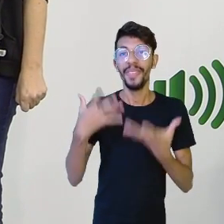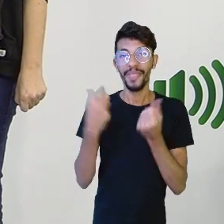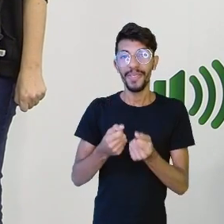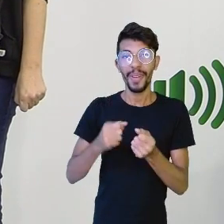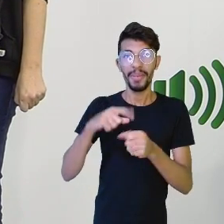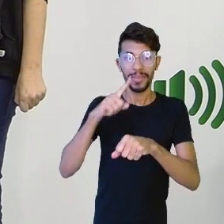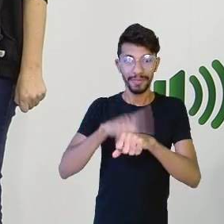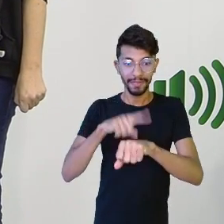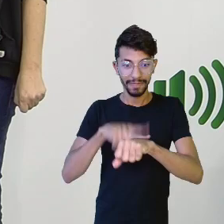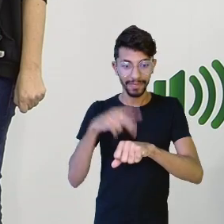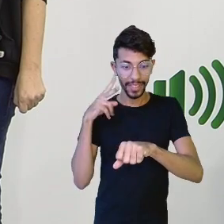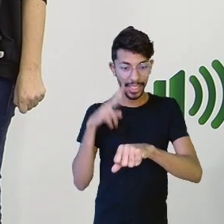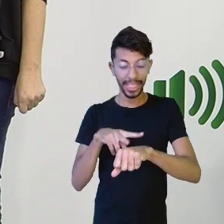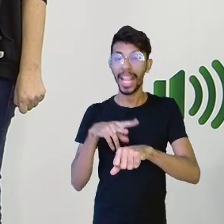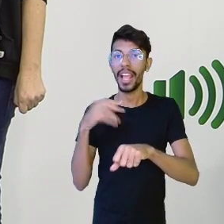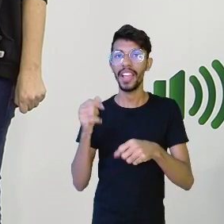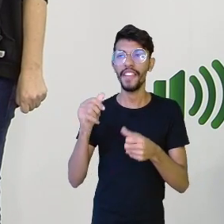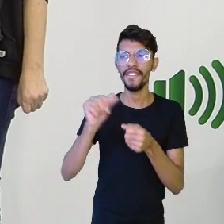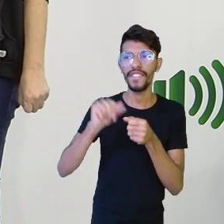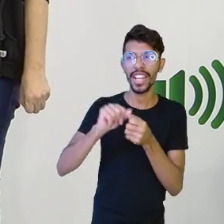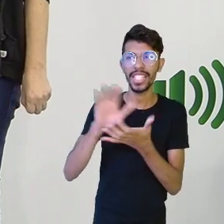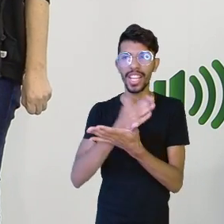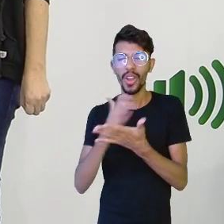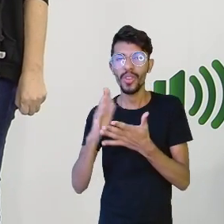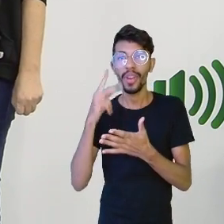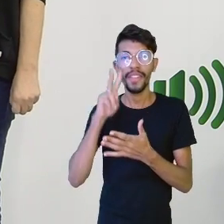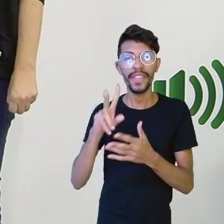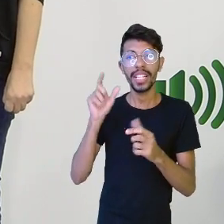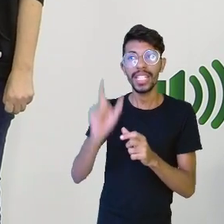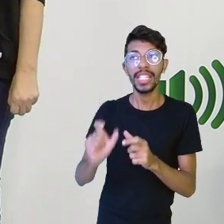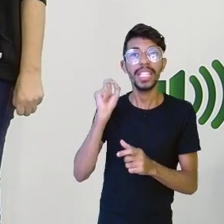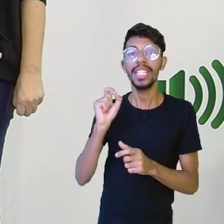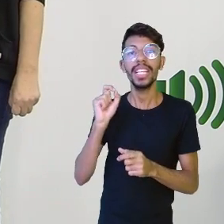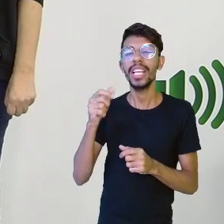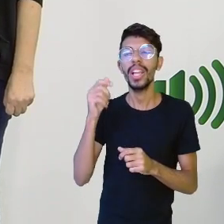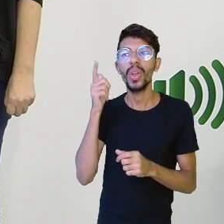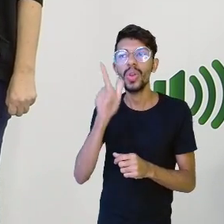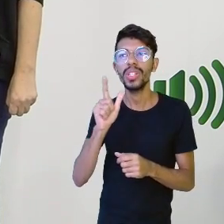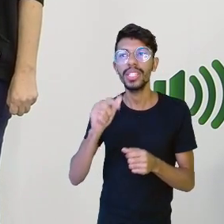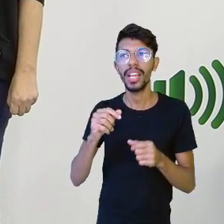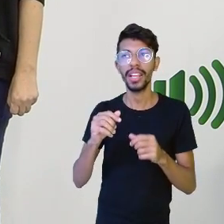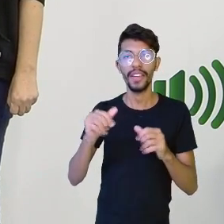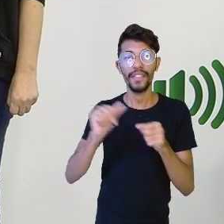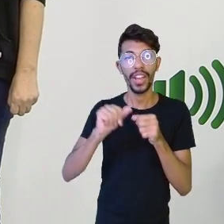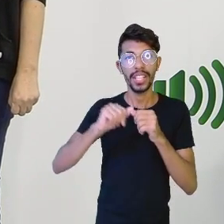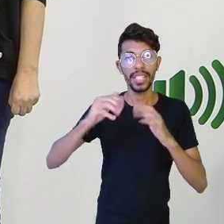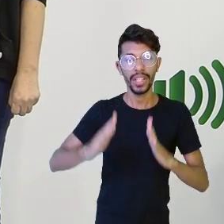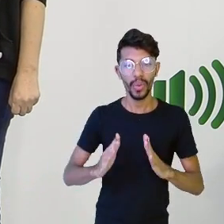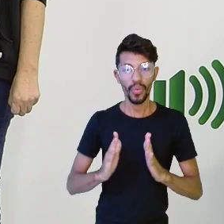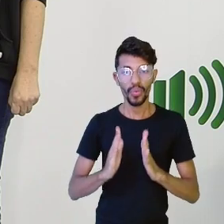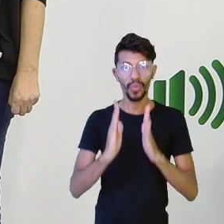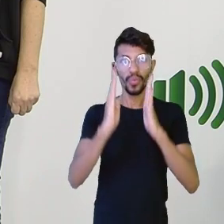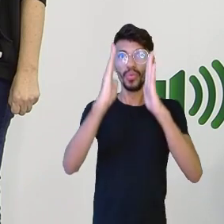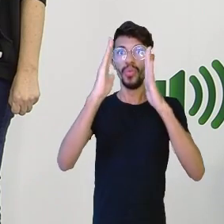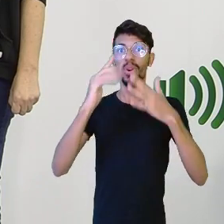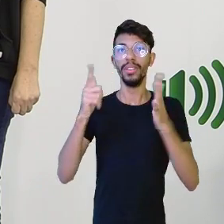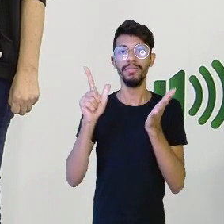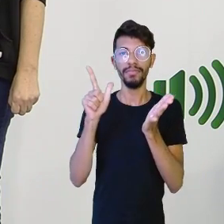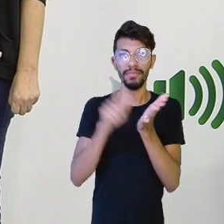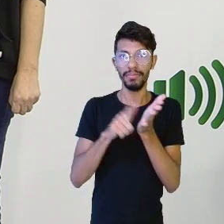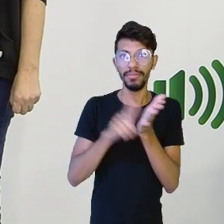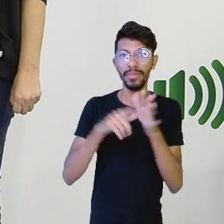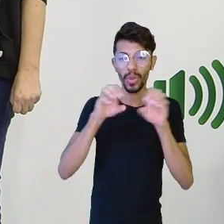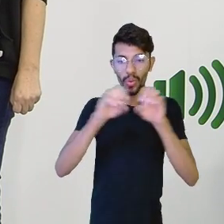fazer algumas partidas para ver aí quem faz coloca aí a torre de papel, de rolinhos